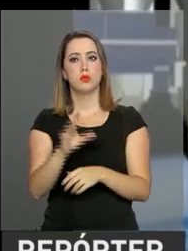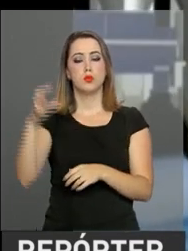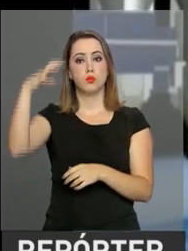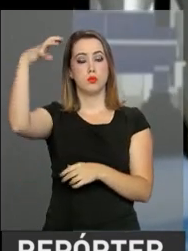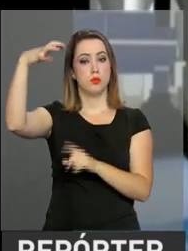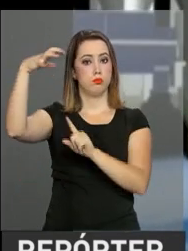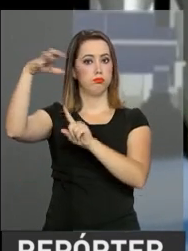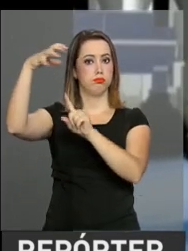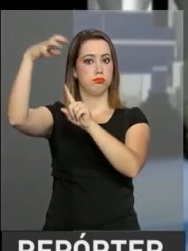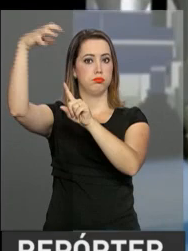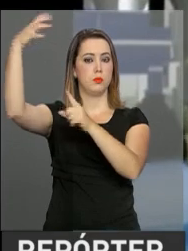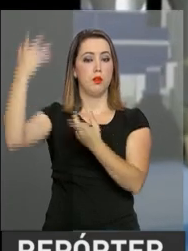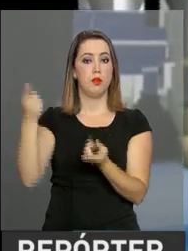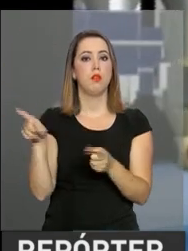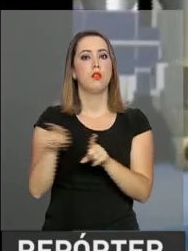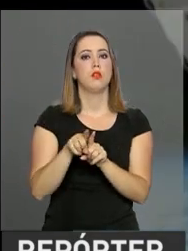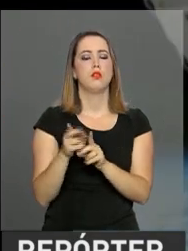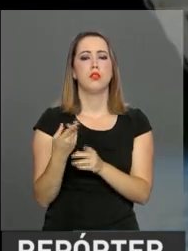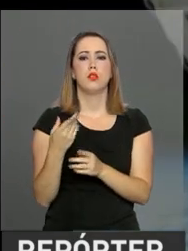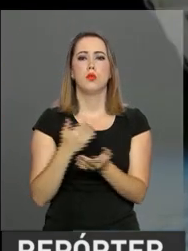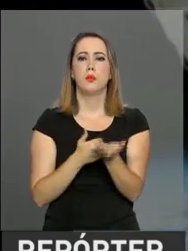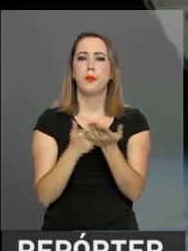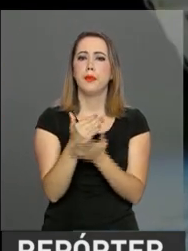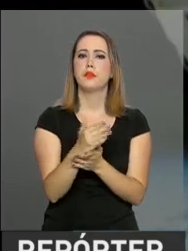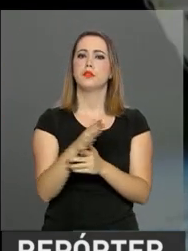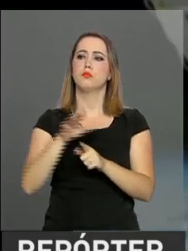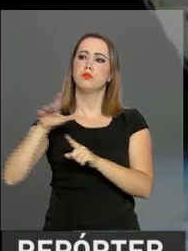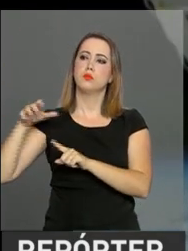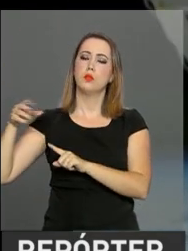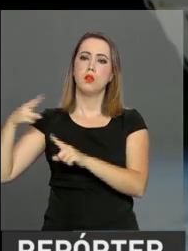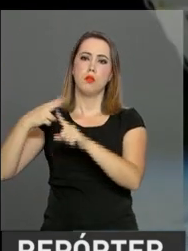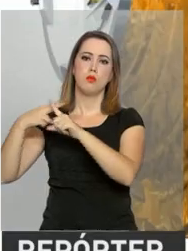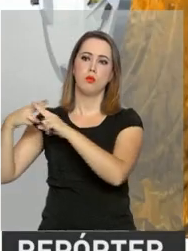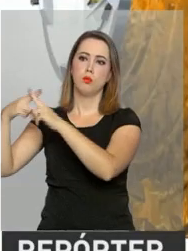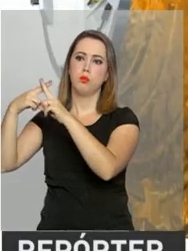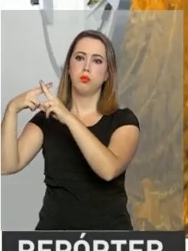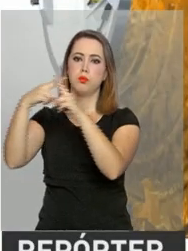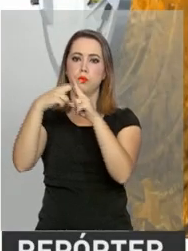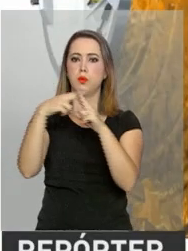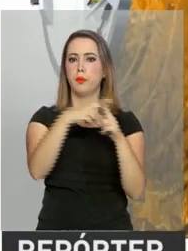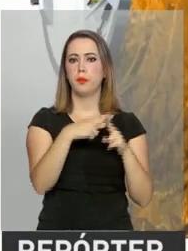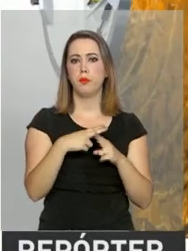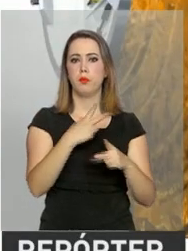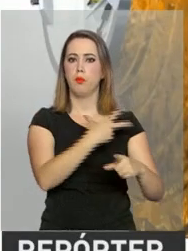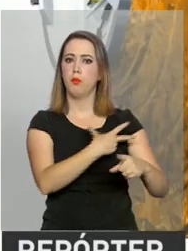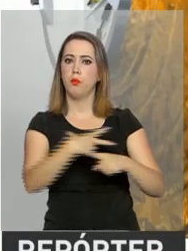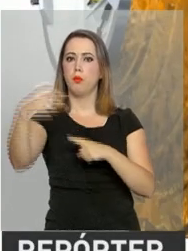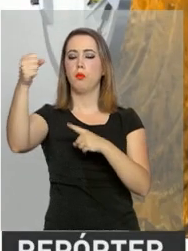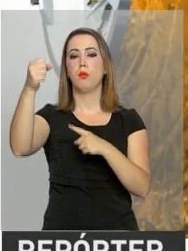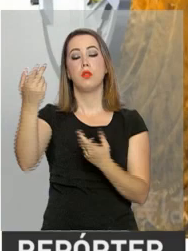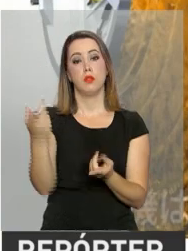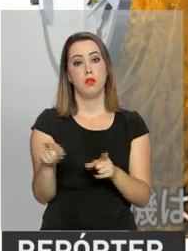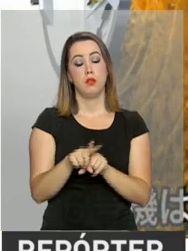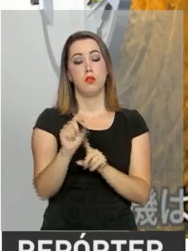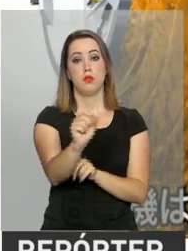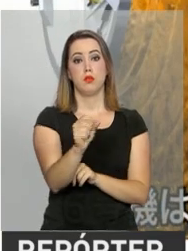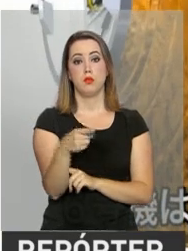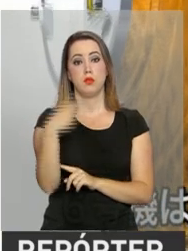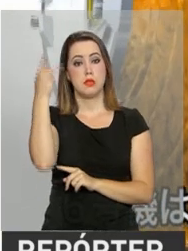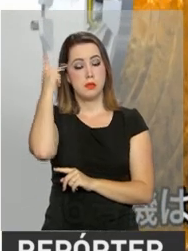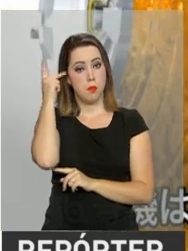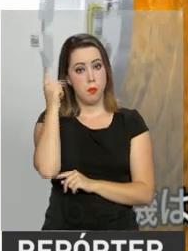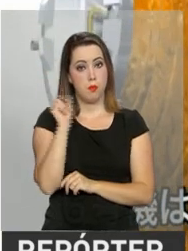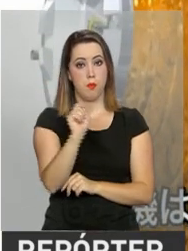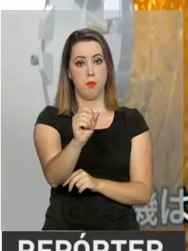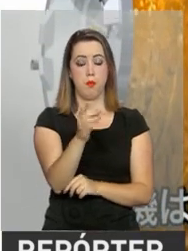Internacional e será colocado em órbita no dia 19 de dezembro o satélite da Escola Municipal Presidente Tancredo de Almeida